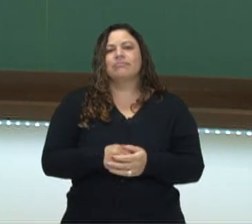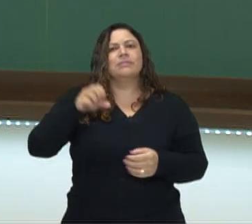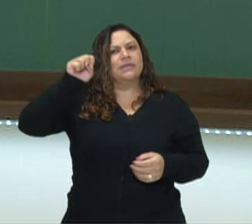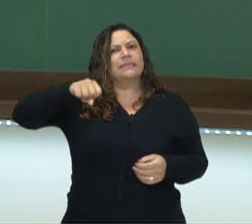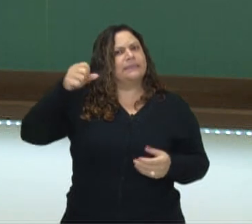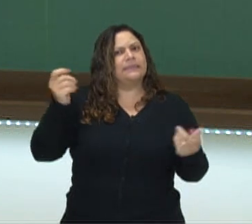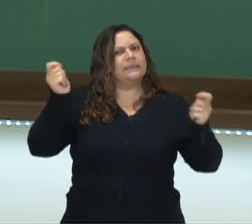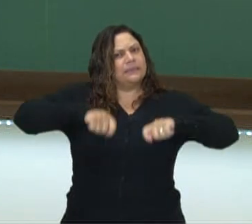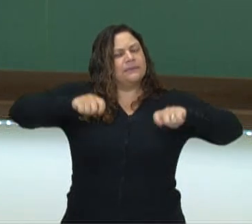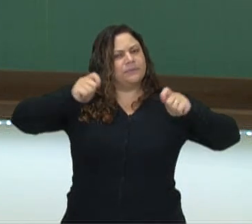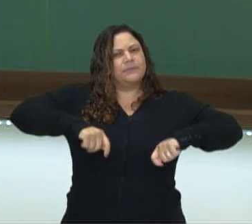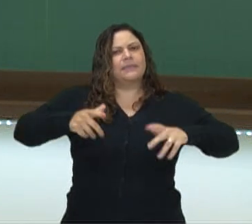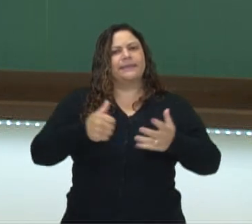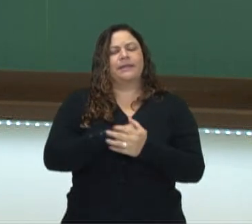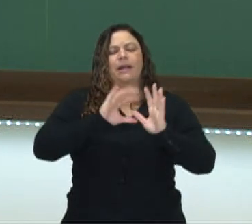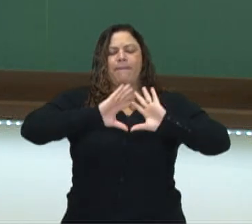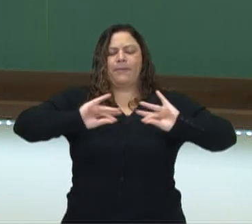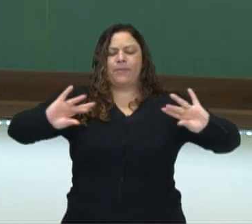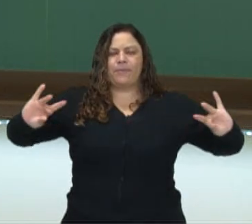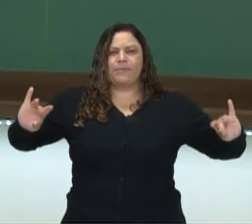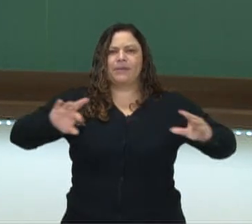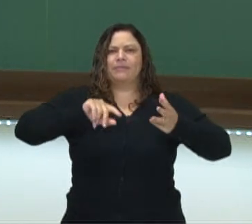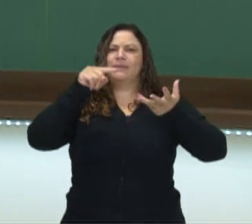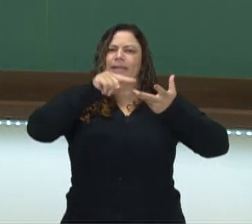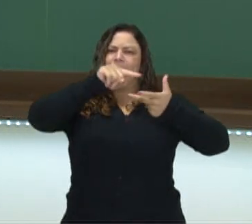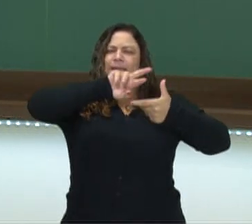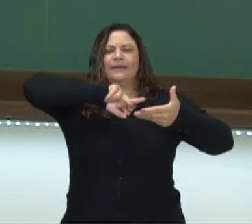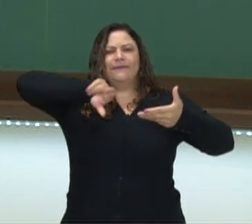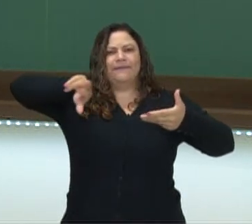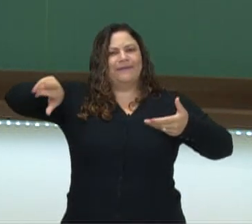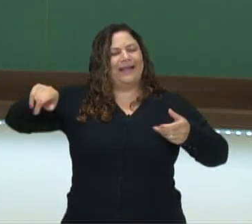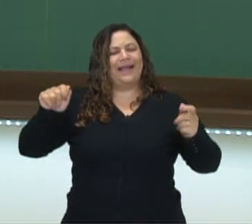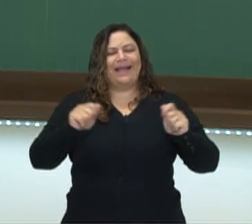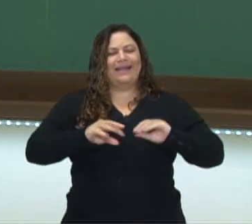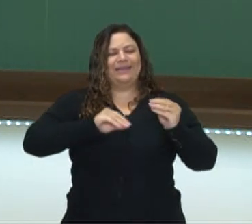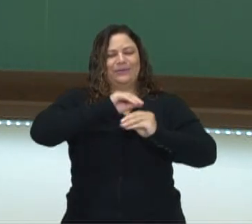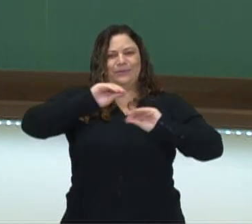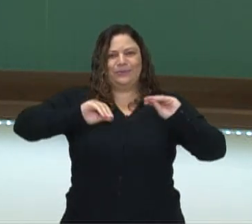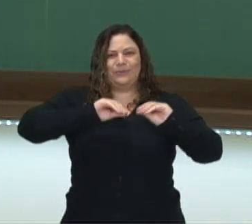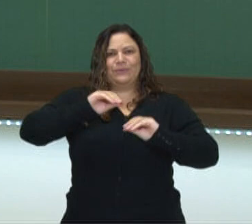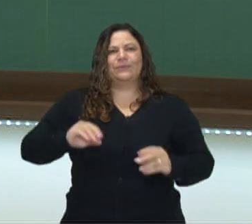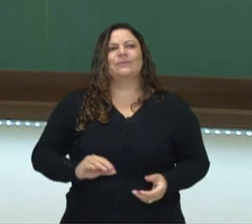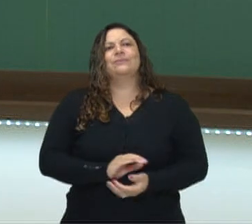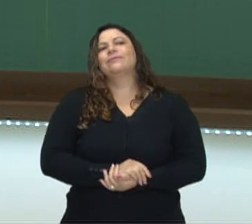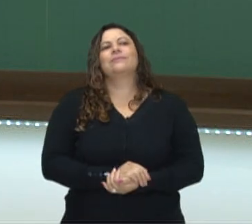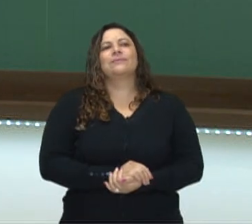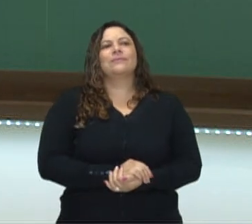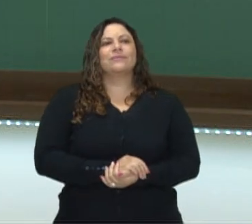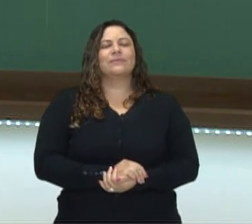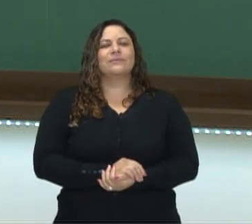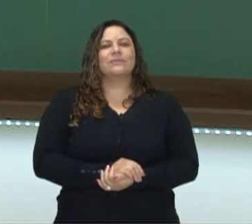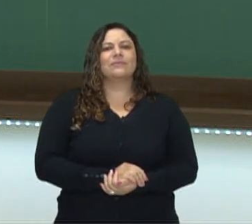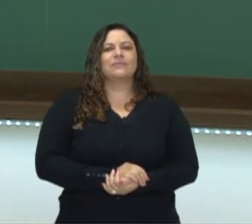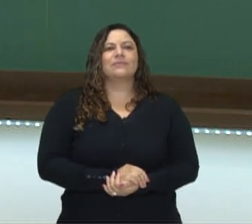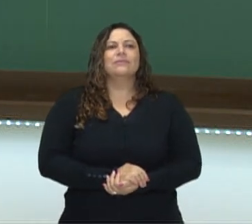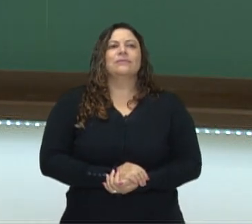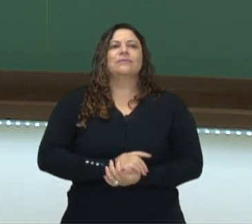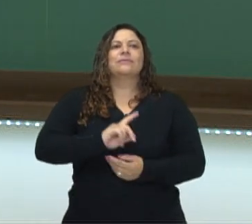Você disse que a água dos rios é uma mistura? Muito bem. O ferro, uma substância pura,